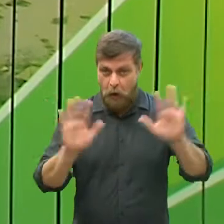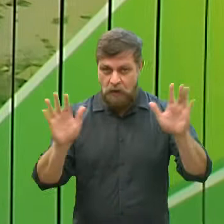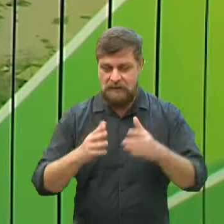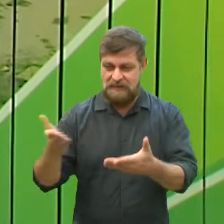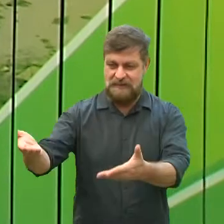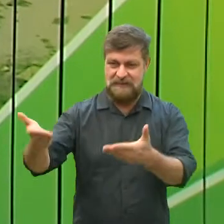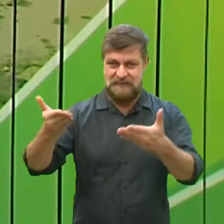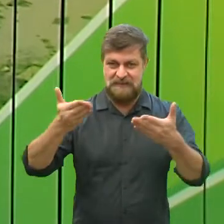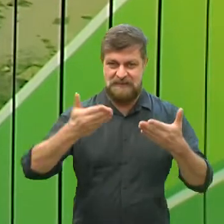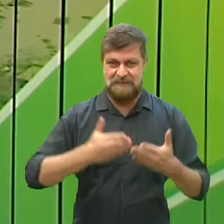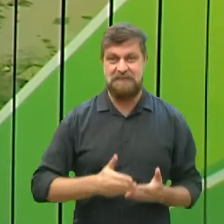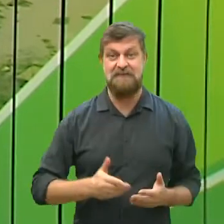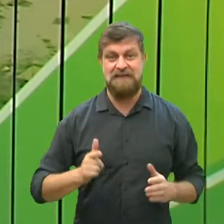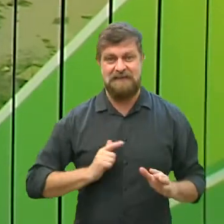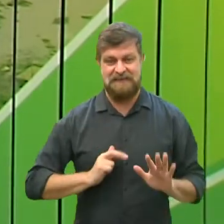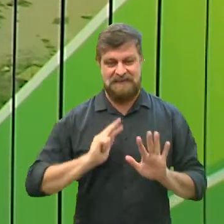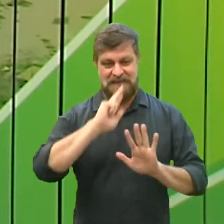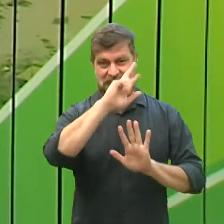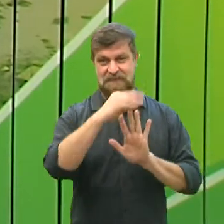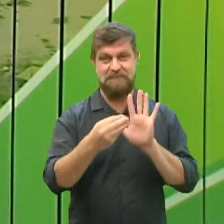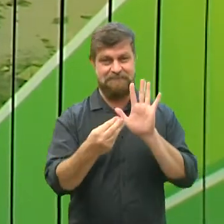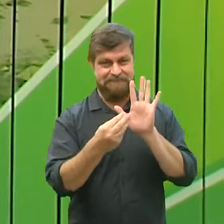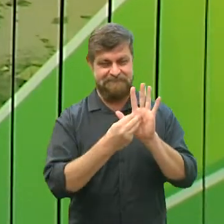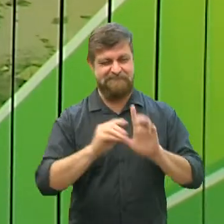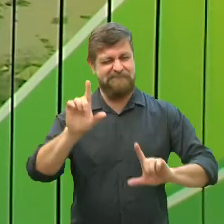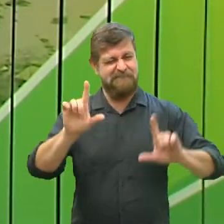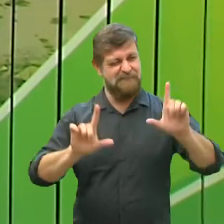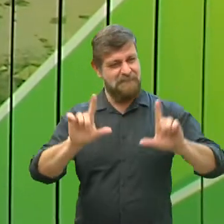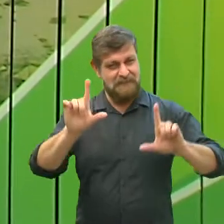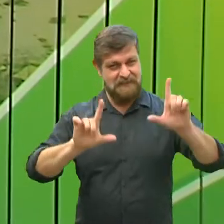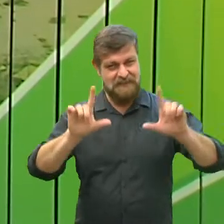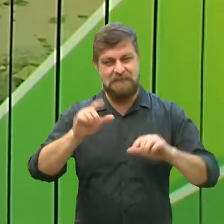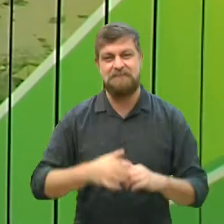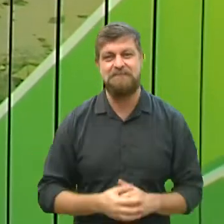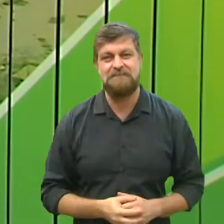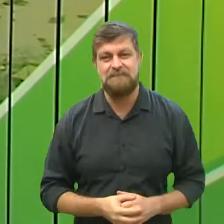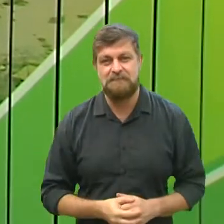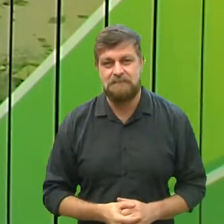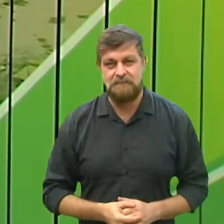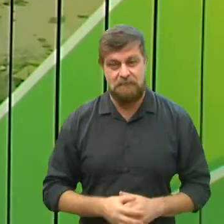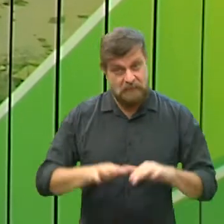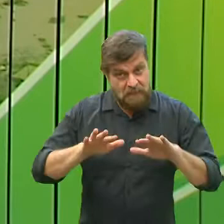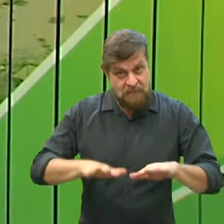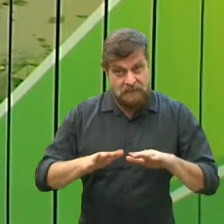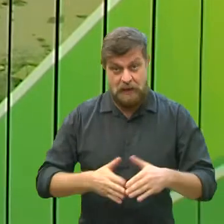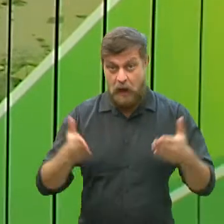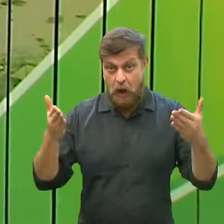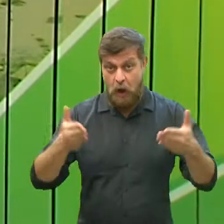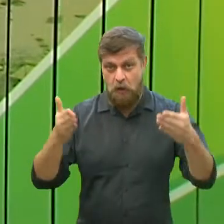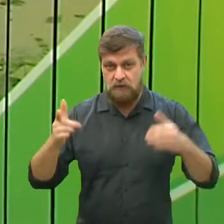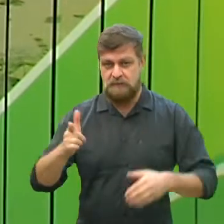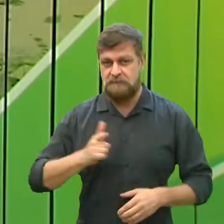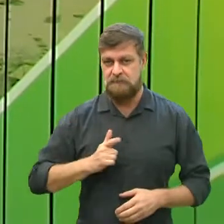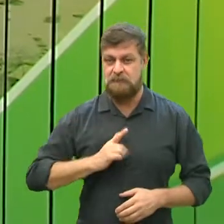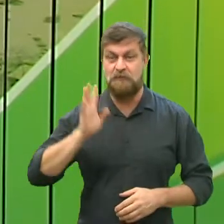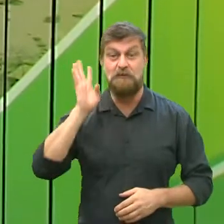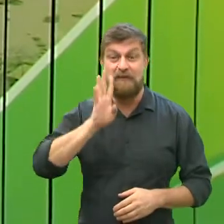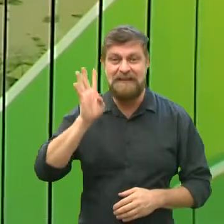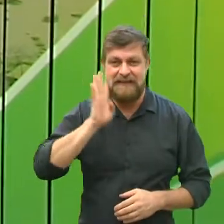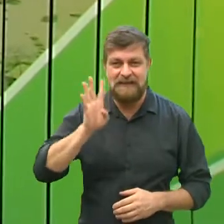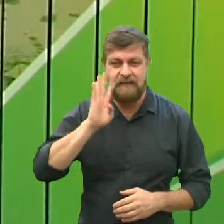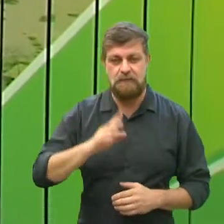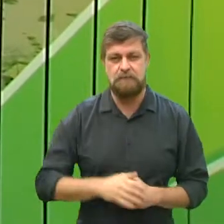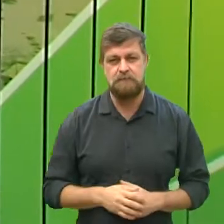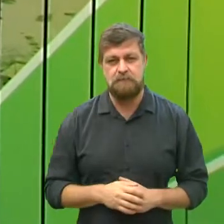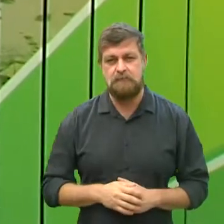Olá, seja bem-vindo, seja bem-vinda a mais uma edição do Giro Ambiental. Fica comigo que hoje a nossa edição está muito legal.